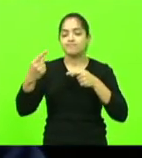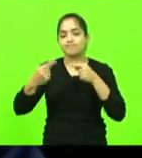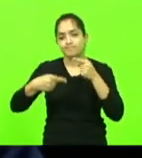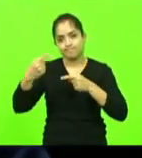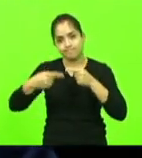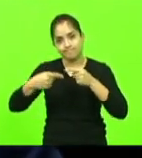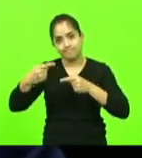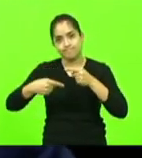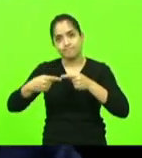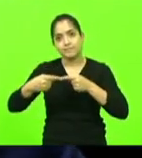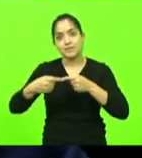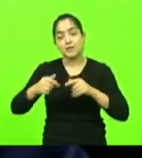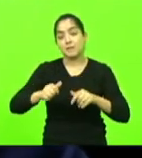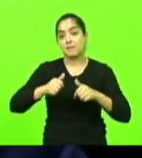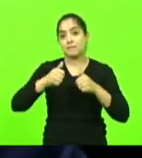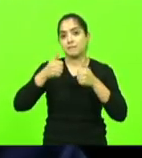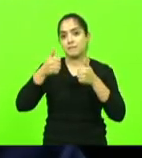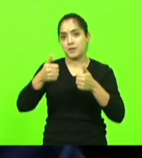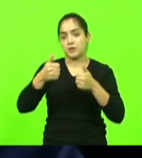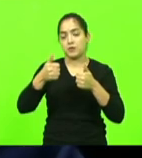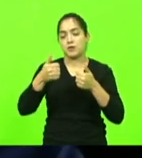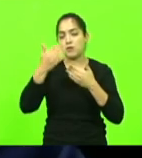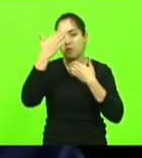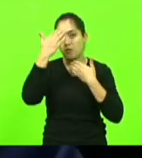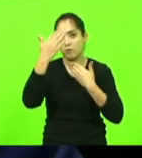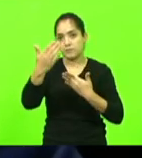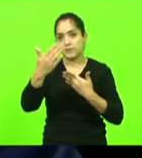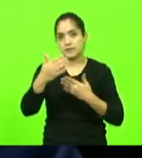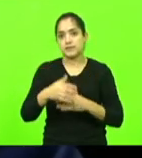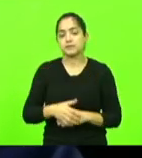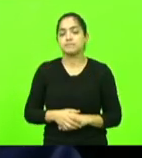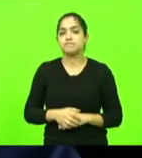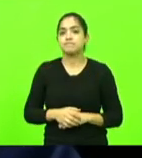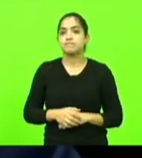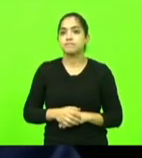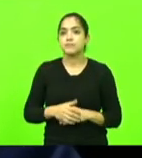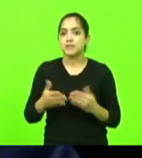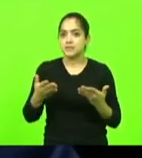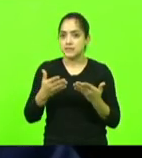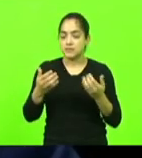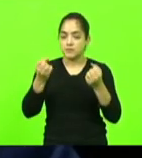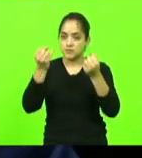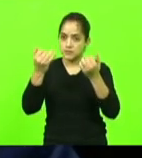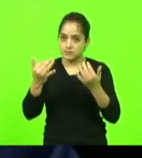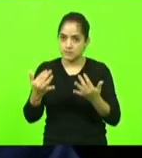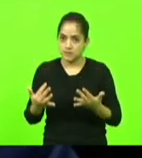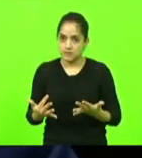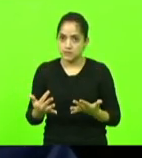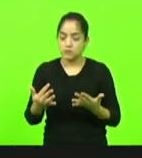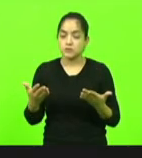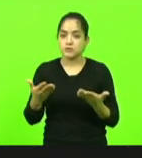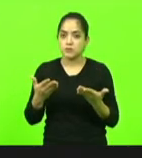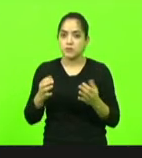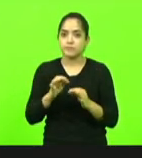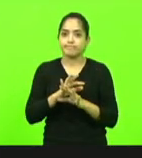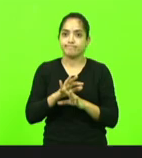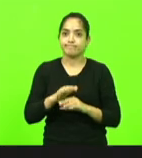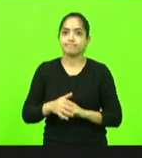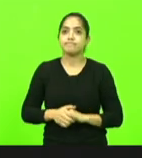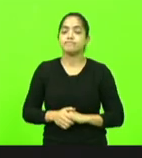sabe, melhorá-la. Ah, então, obrigado, senhora presidente. Seriam essas as palavras. Obrigado.